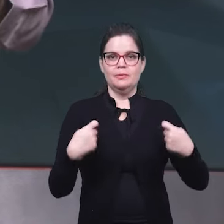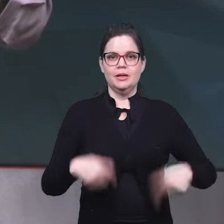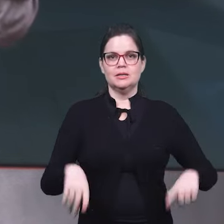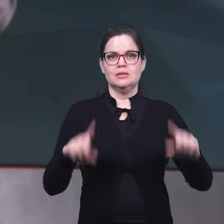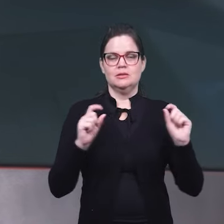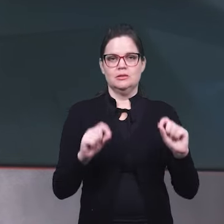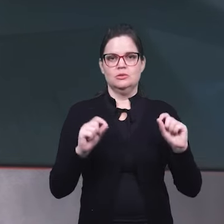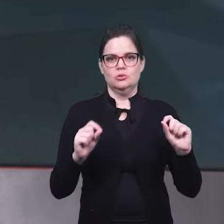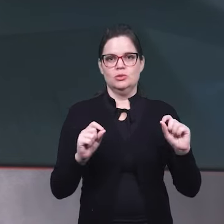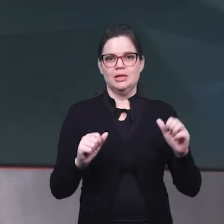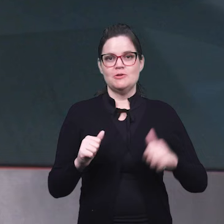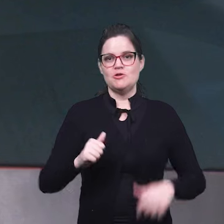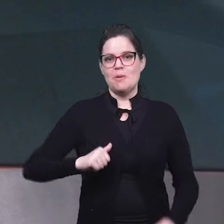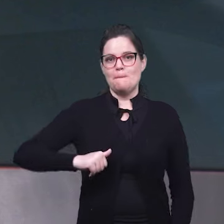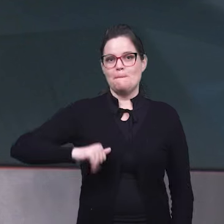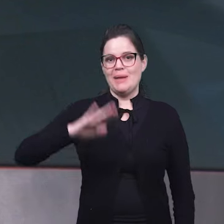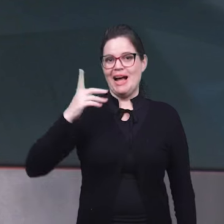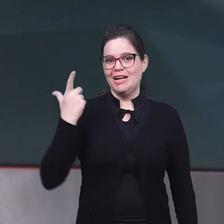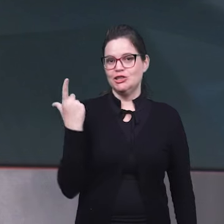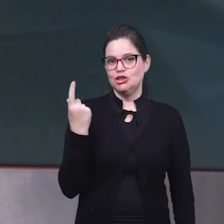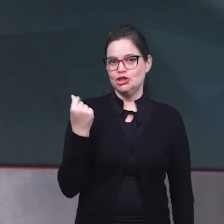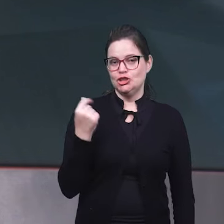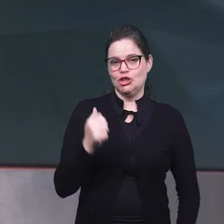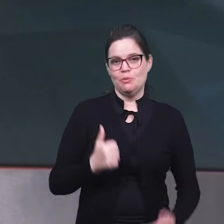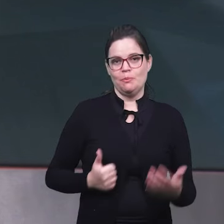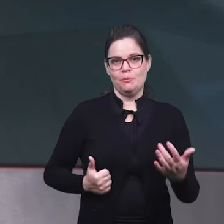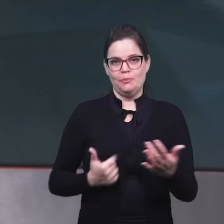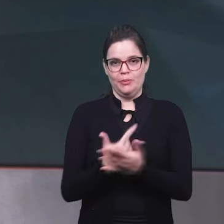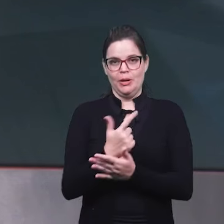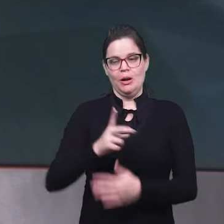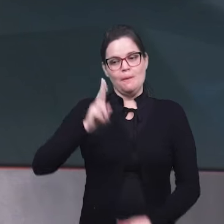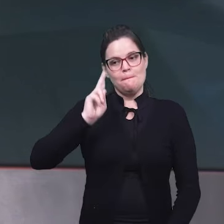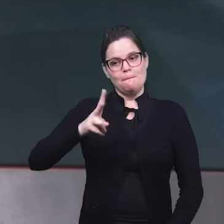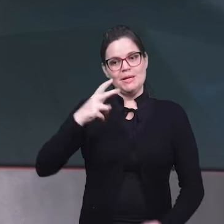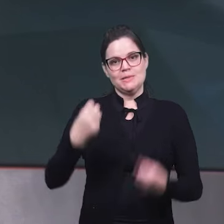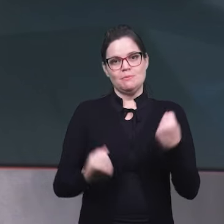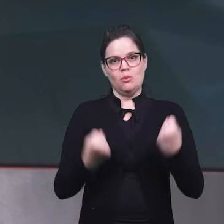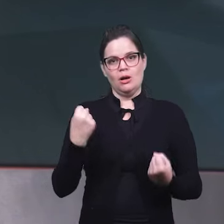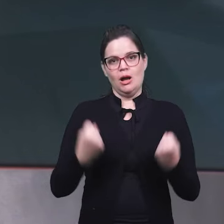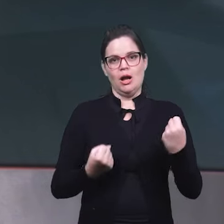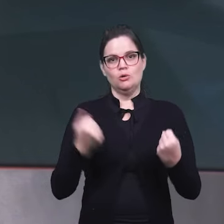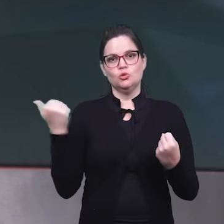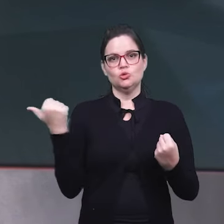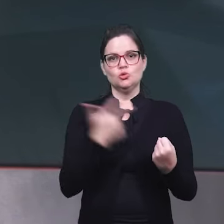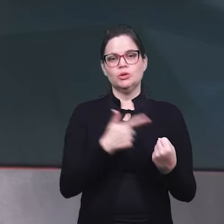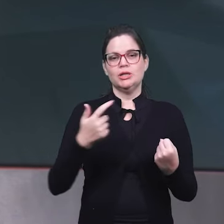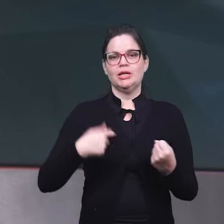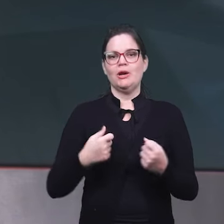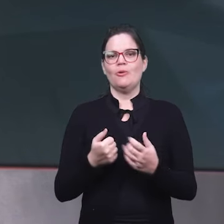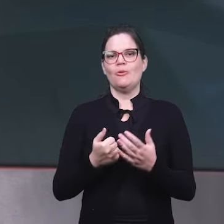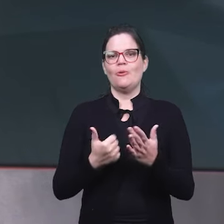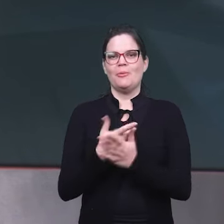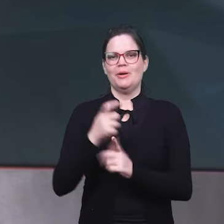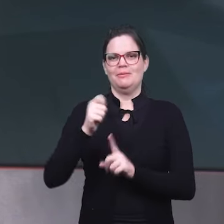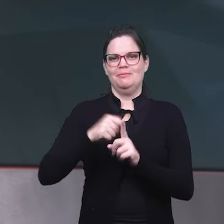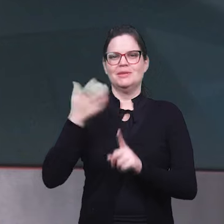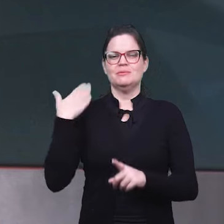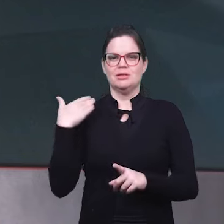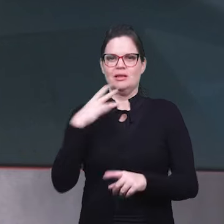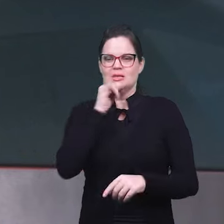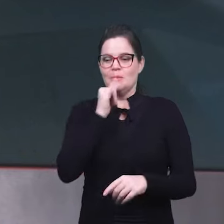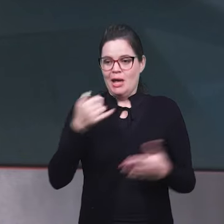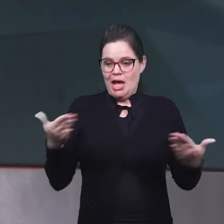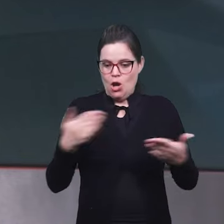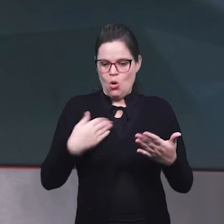de inflação. Eu preciso hoje de mais dinheiro para comprar o mesmo carro que